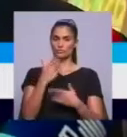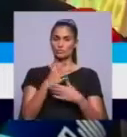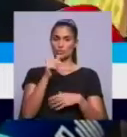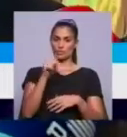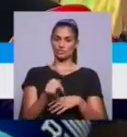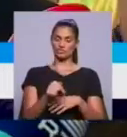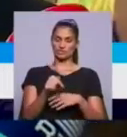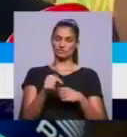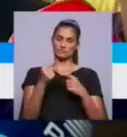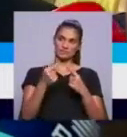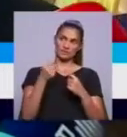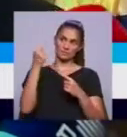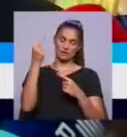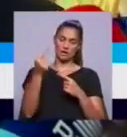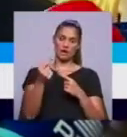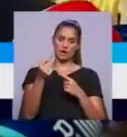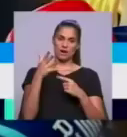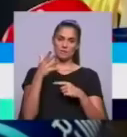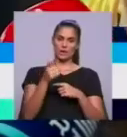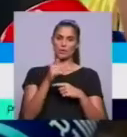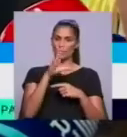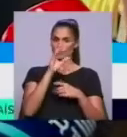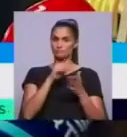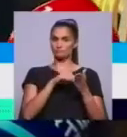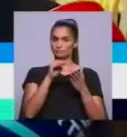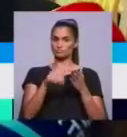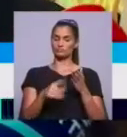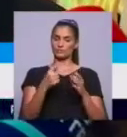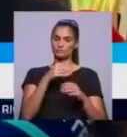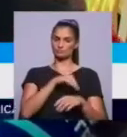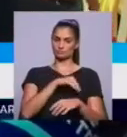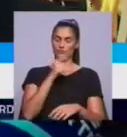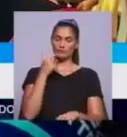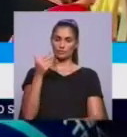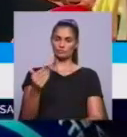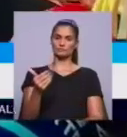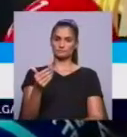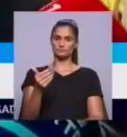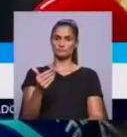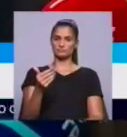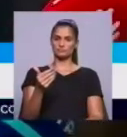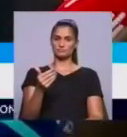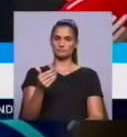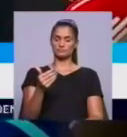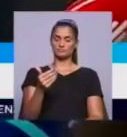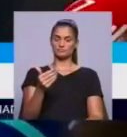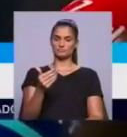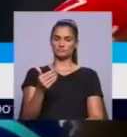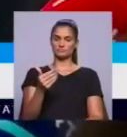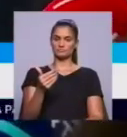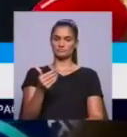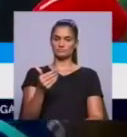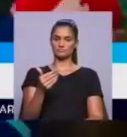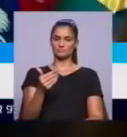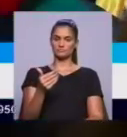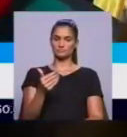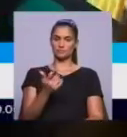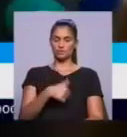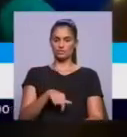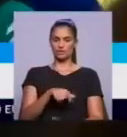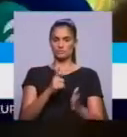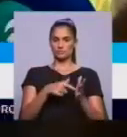e amanhã ora o governo acaba de assinar precisamente o acordo de rendimentos a Médio prazo eh no fundo eh temos que